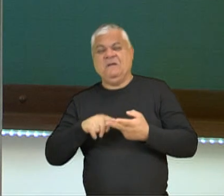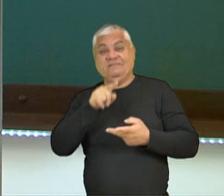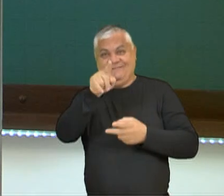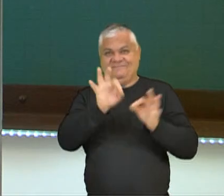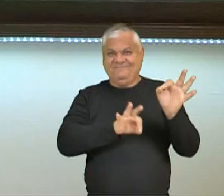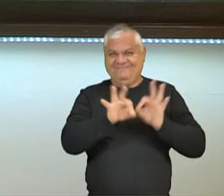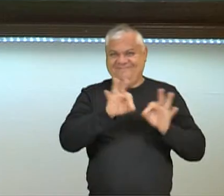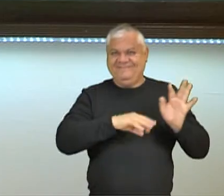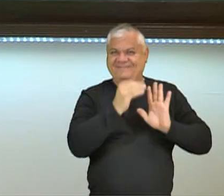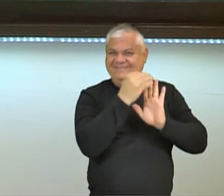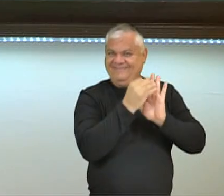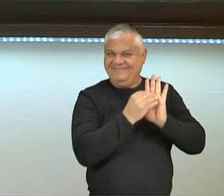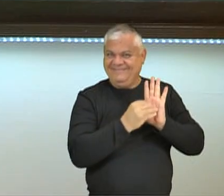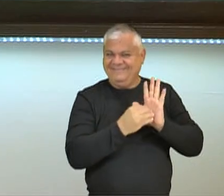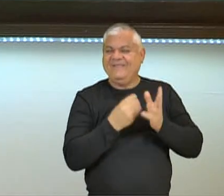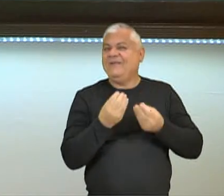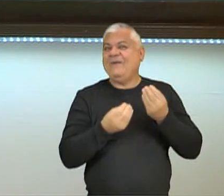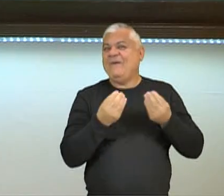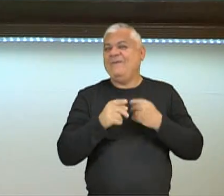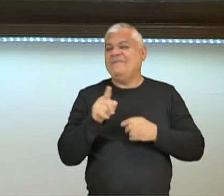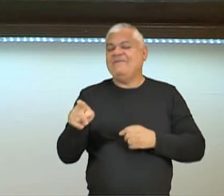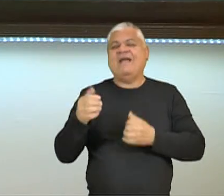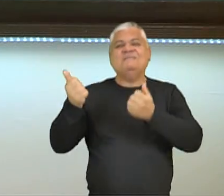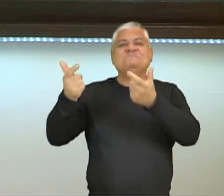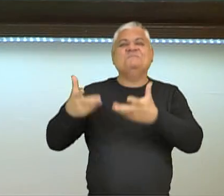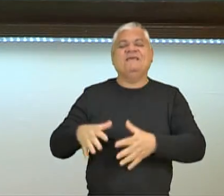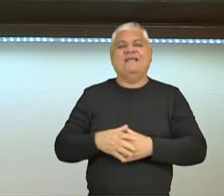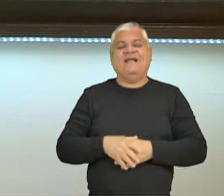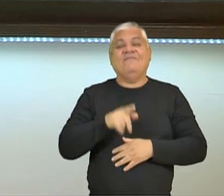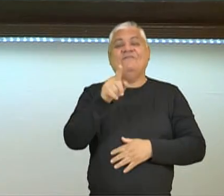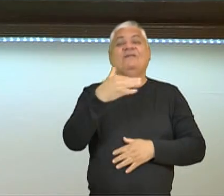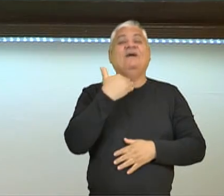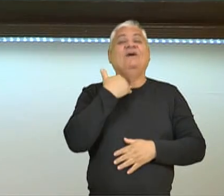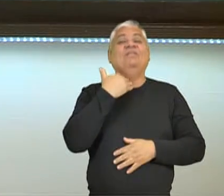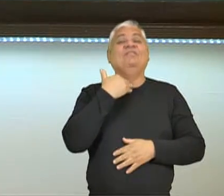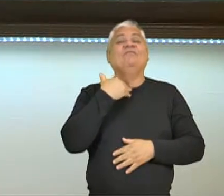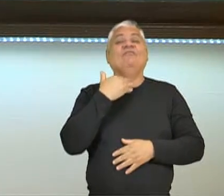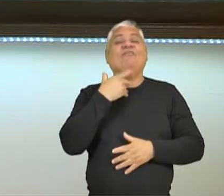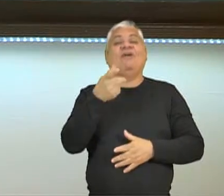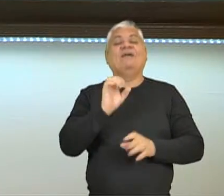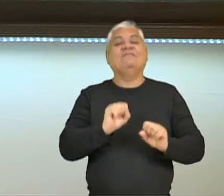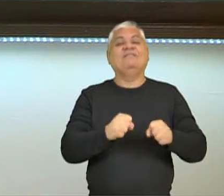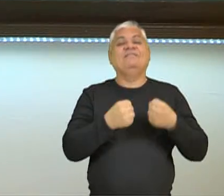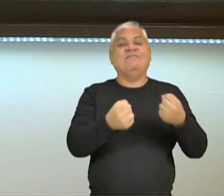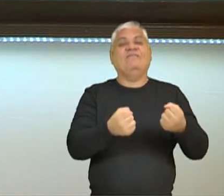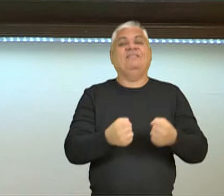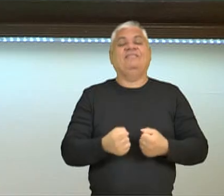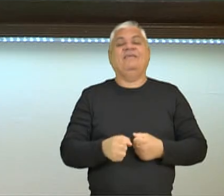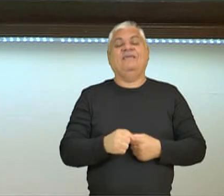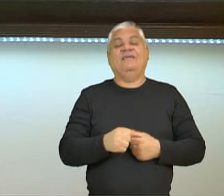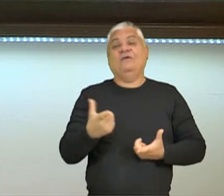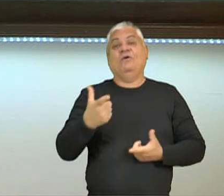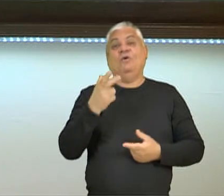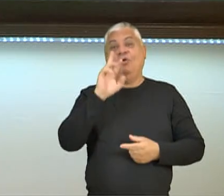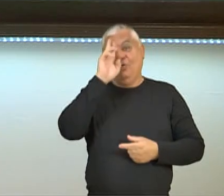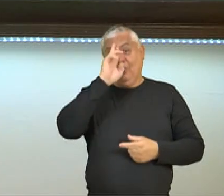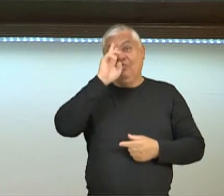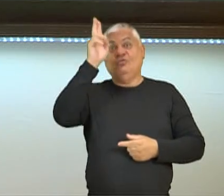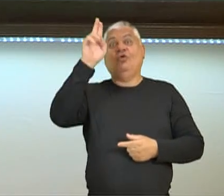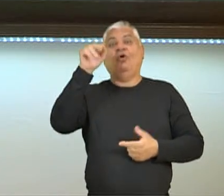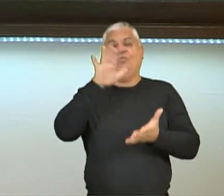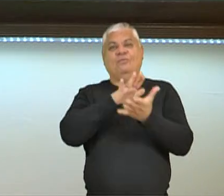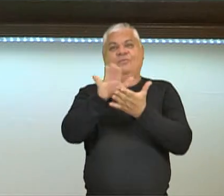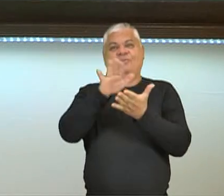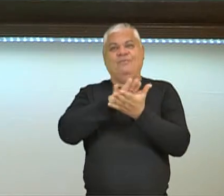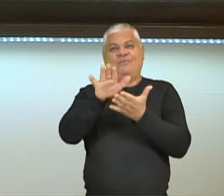numa possibilidade que, de repente, você seja aí o advogado, né, de defesa de o dono de uma editora que produz